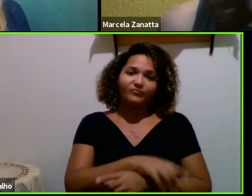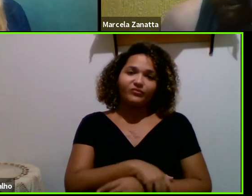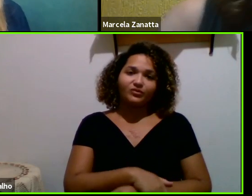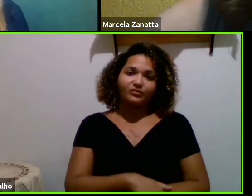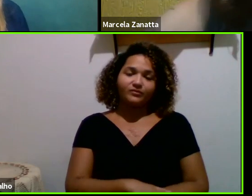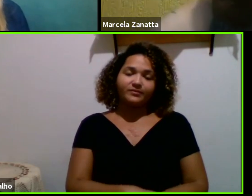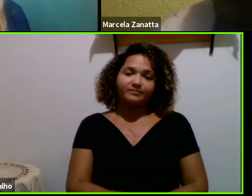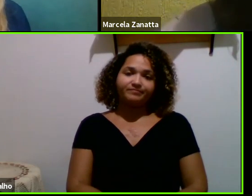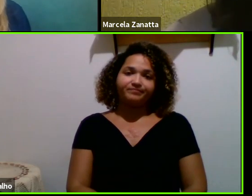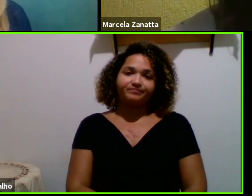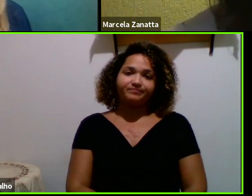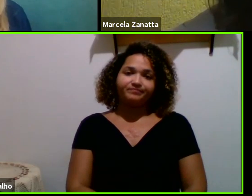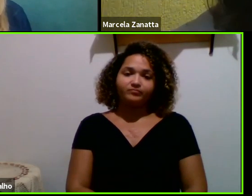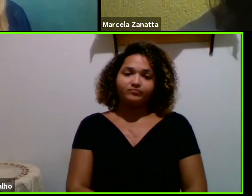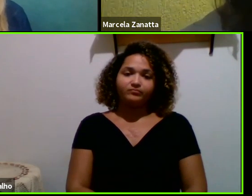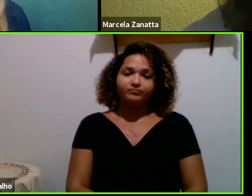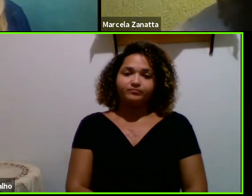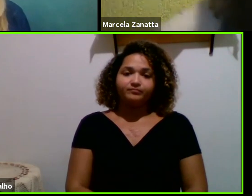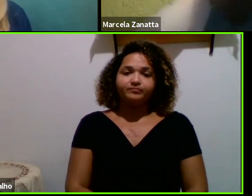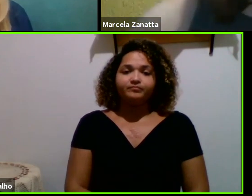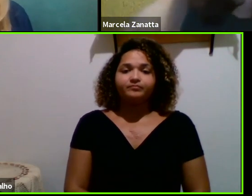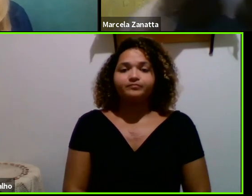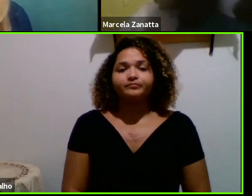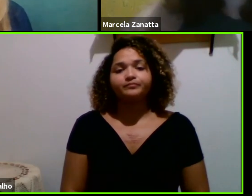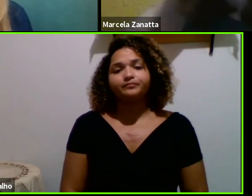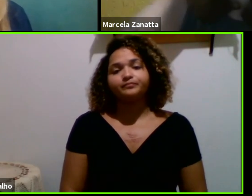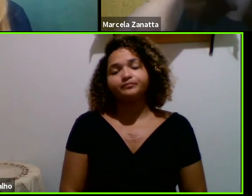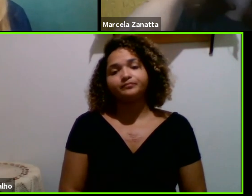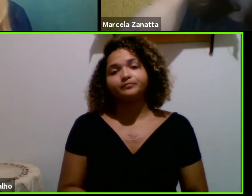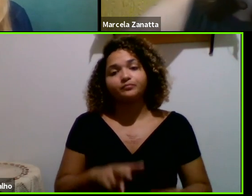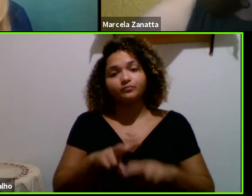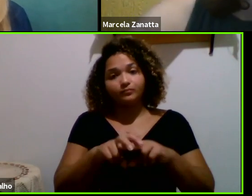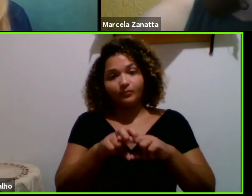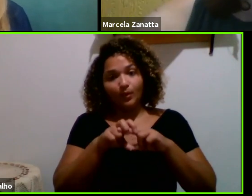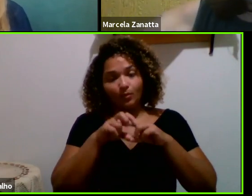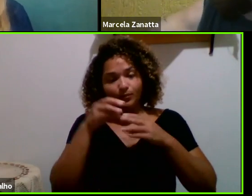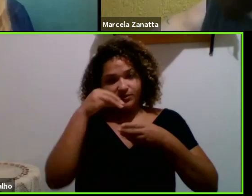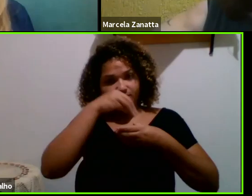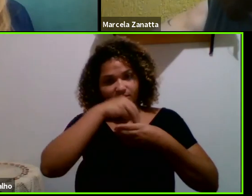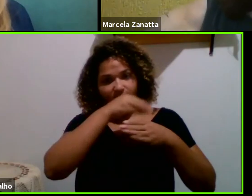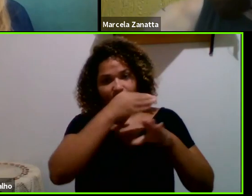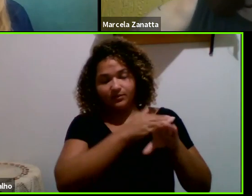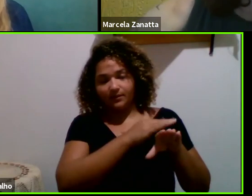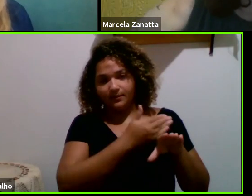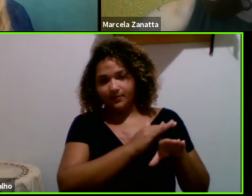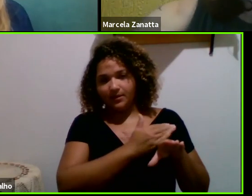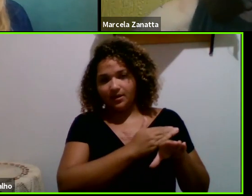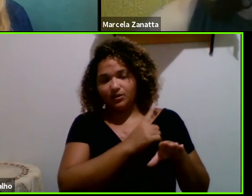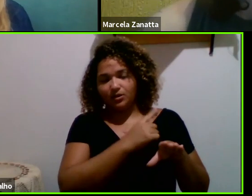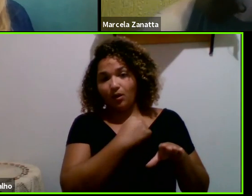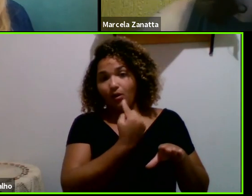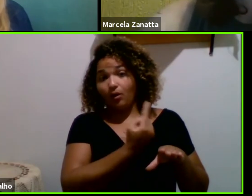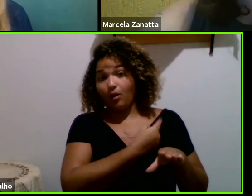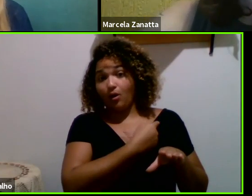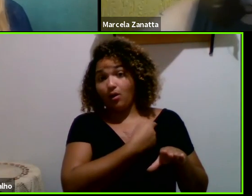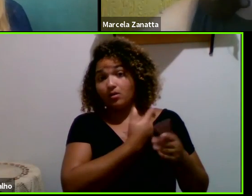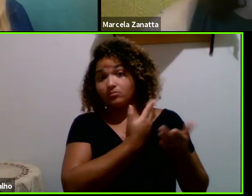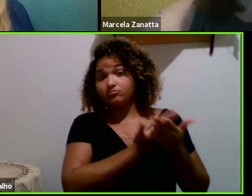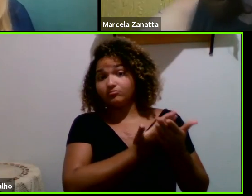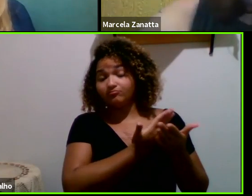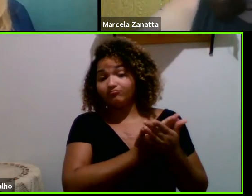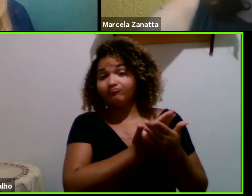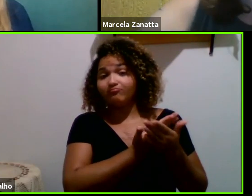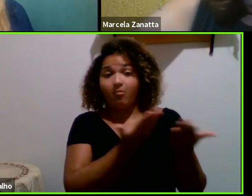Exatamente. Por isso que dentro da prática, né, Marcela, do ensino da prática obstétrica, nós estudamos a biomecânica do